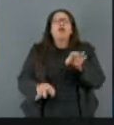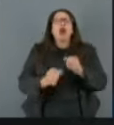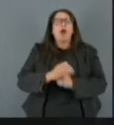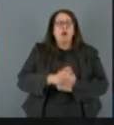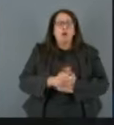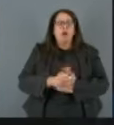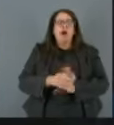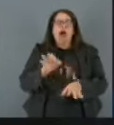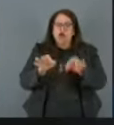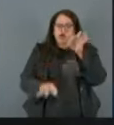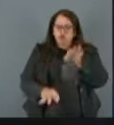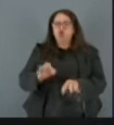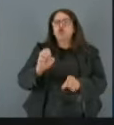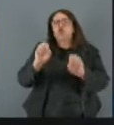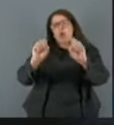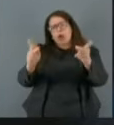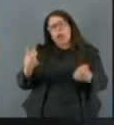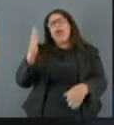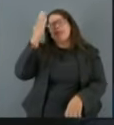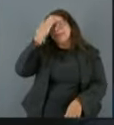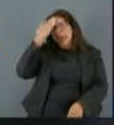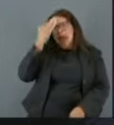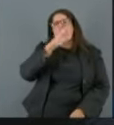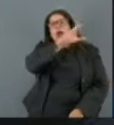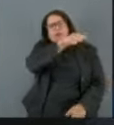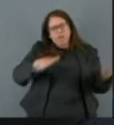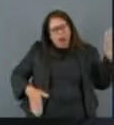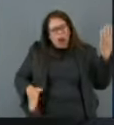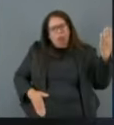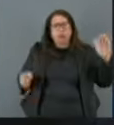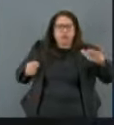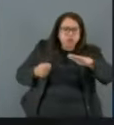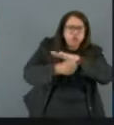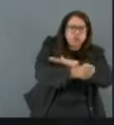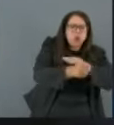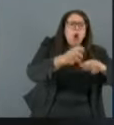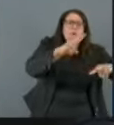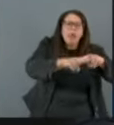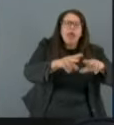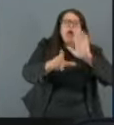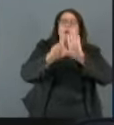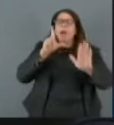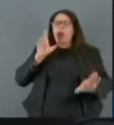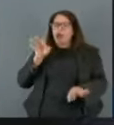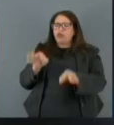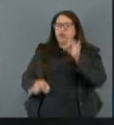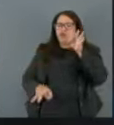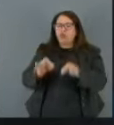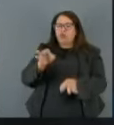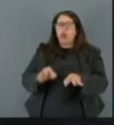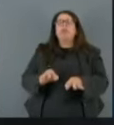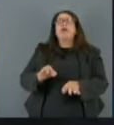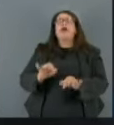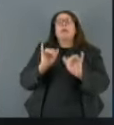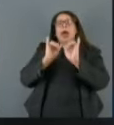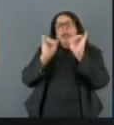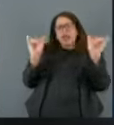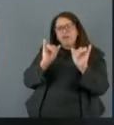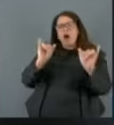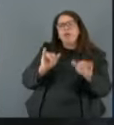meritório, eu acho positivo que após uma prisão em flagrante, o preso seja levado ao juiz. para que ele decida se é colocado